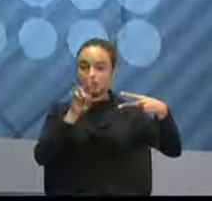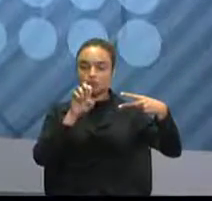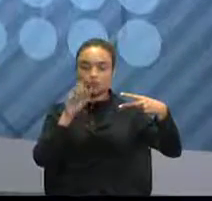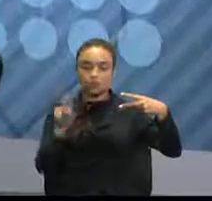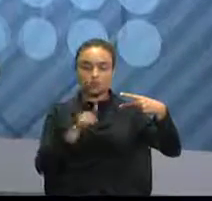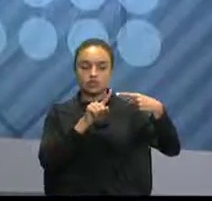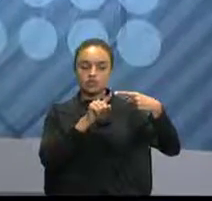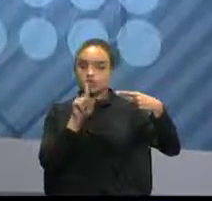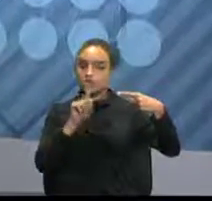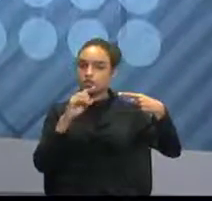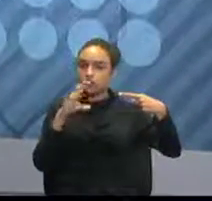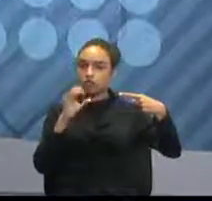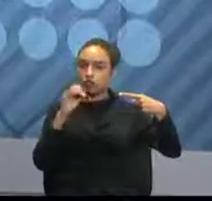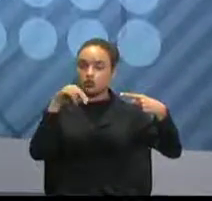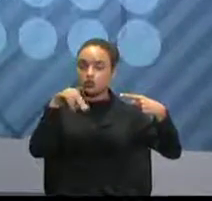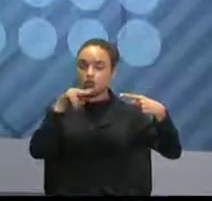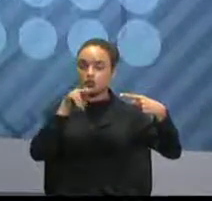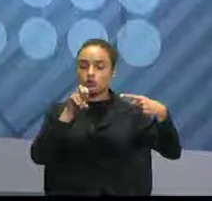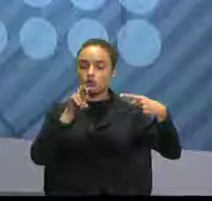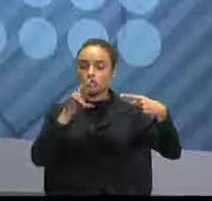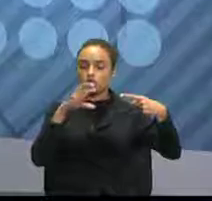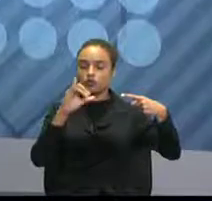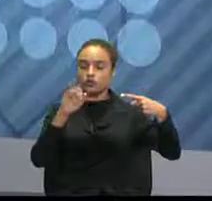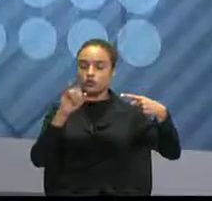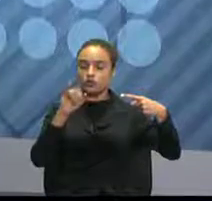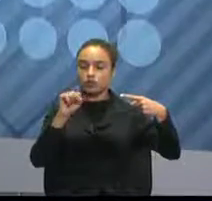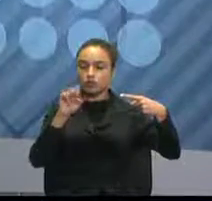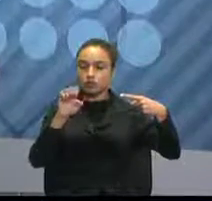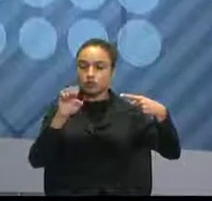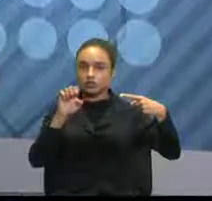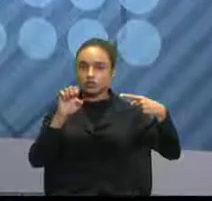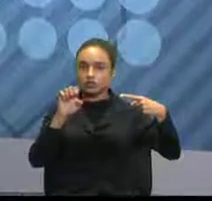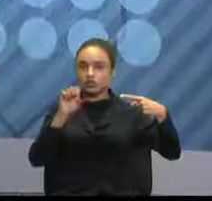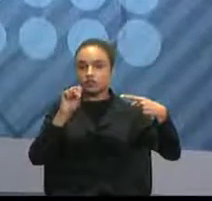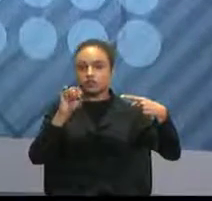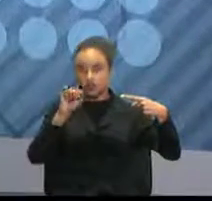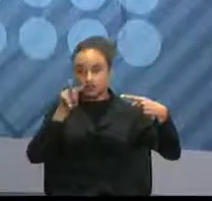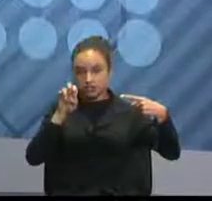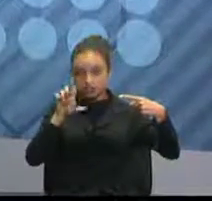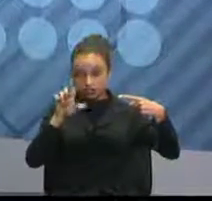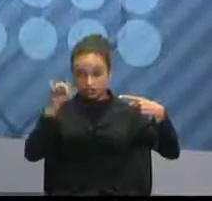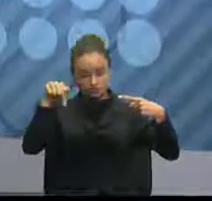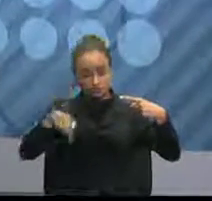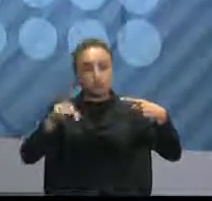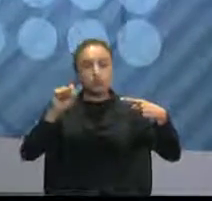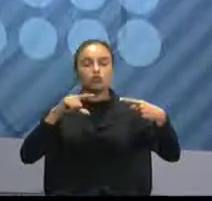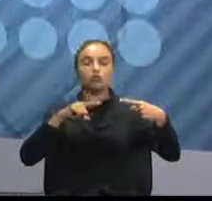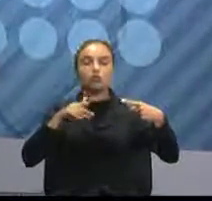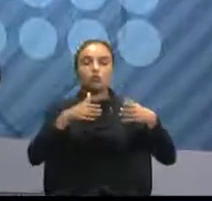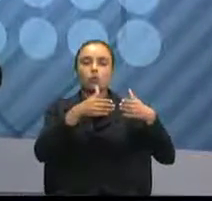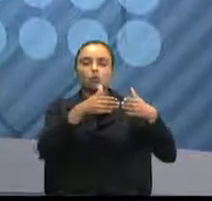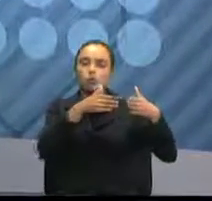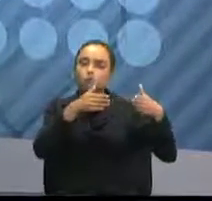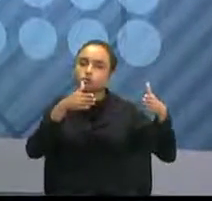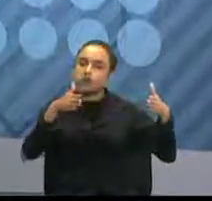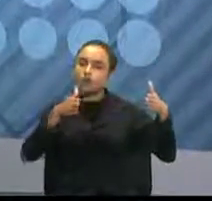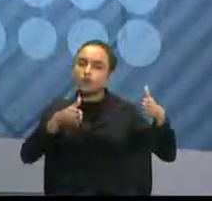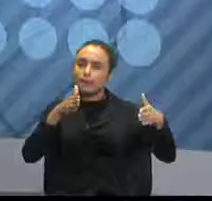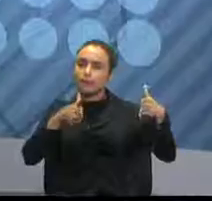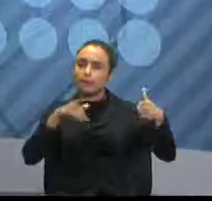conversível significa que ao término do período de financiamento que você fez quando se esgotam período lá de